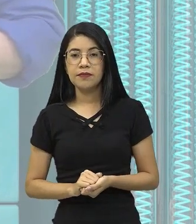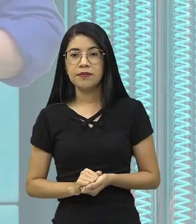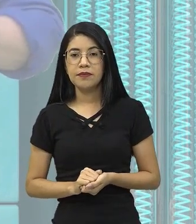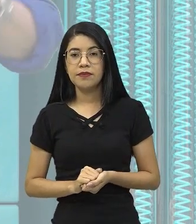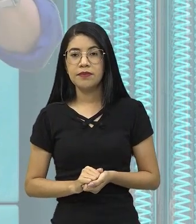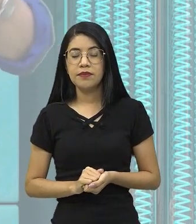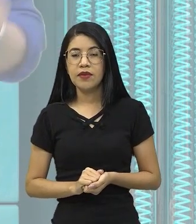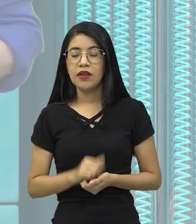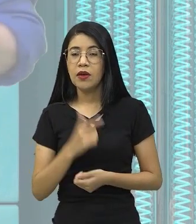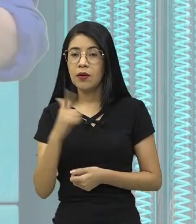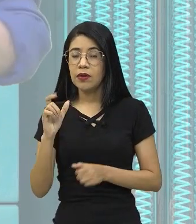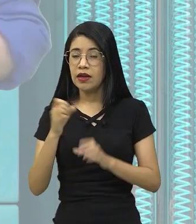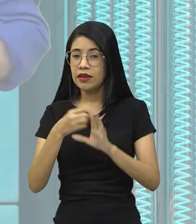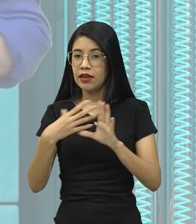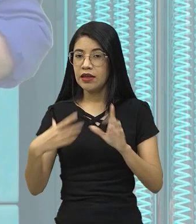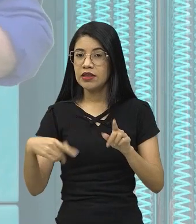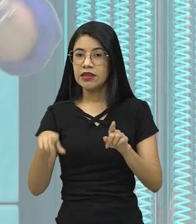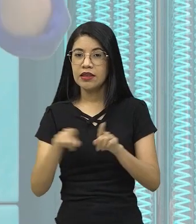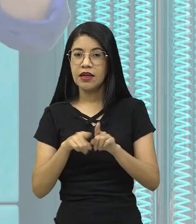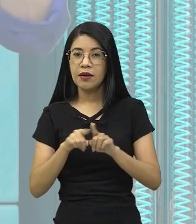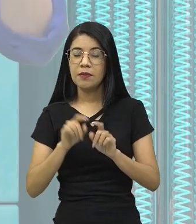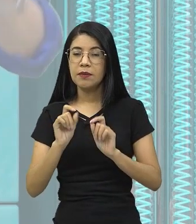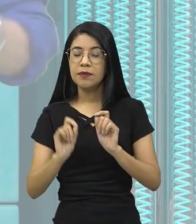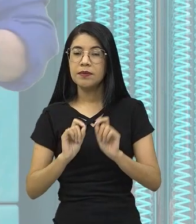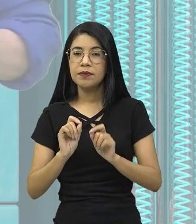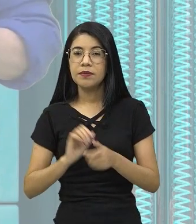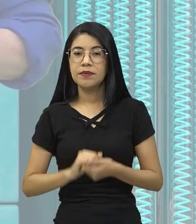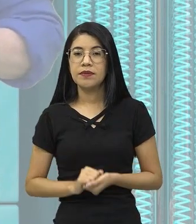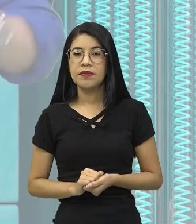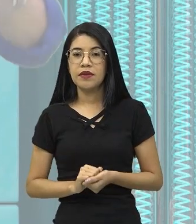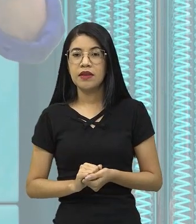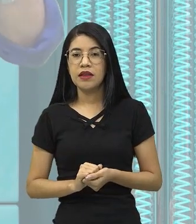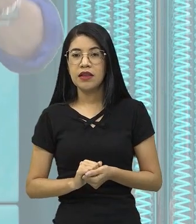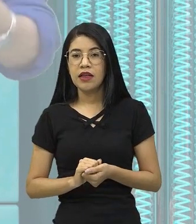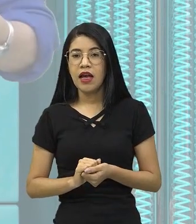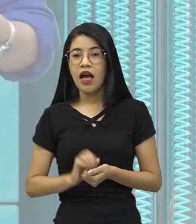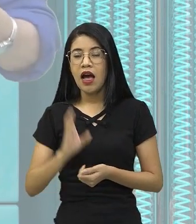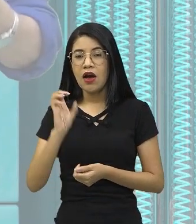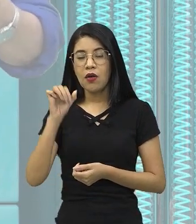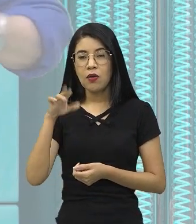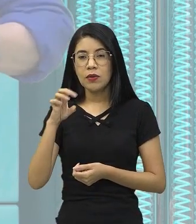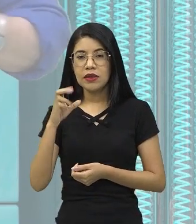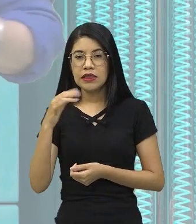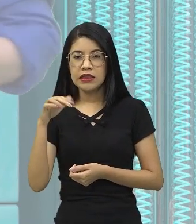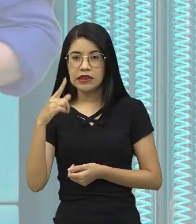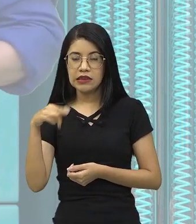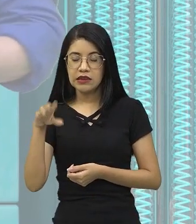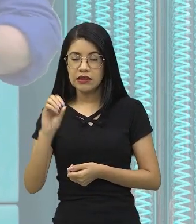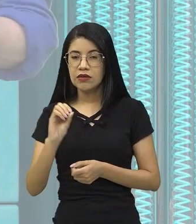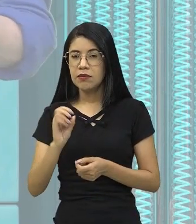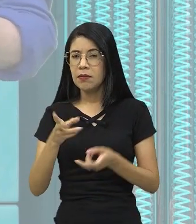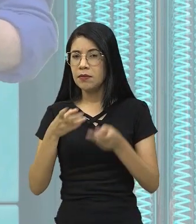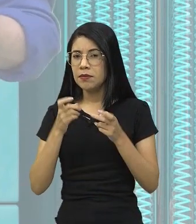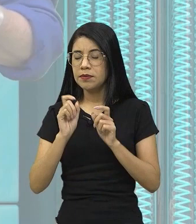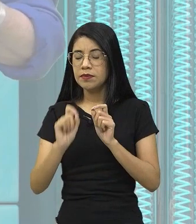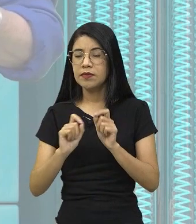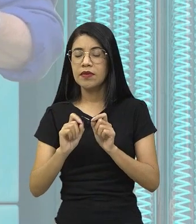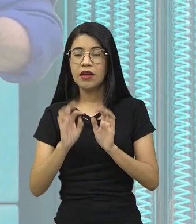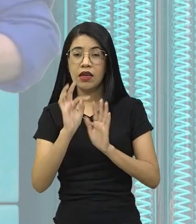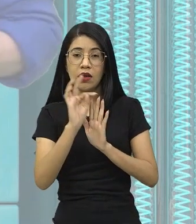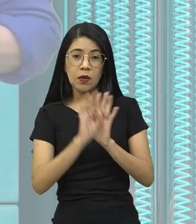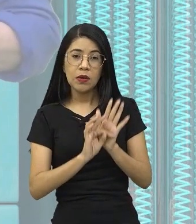é, característico do miniconto que nós vamos ver é a concisão. O que você observa aí? Você observa que esse texto